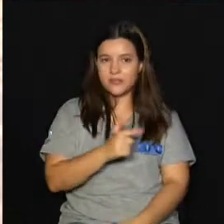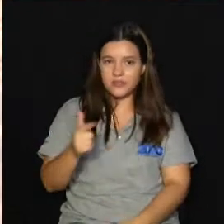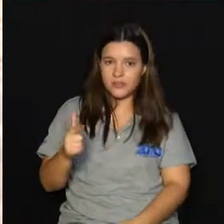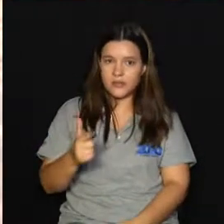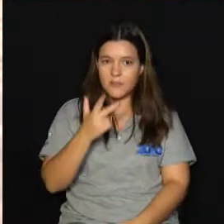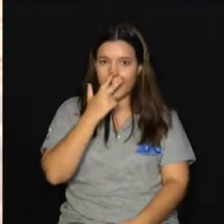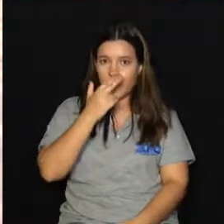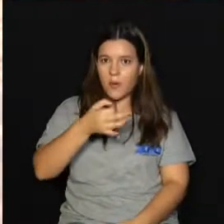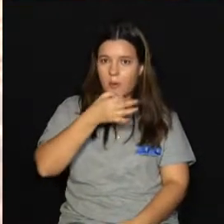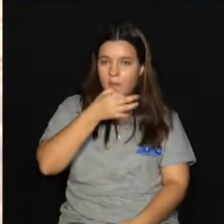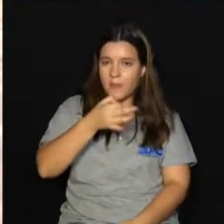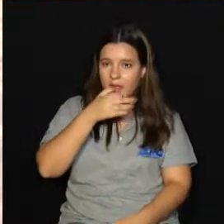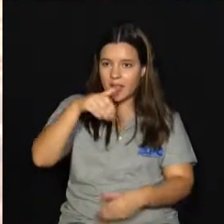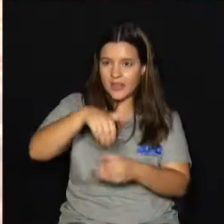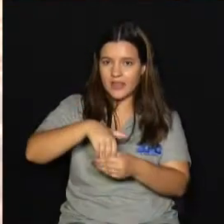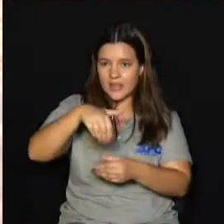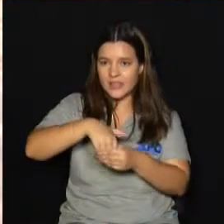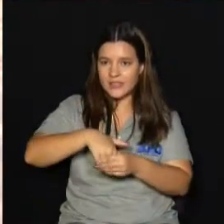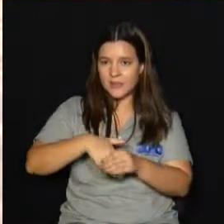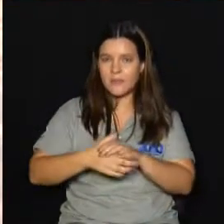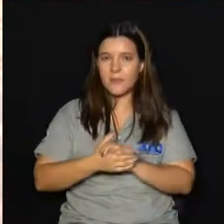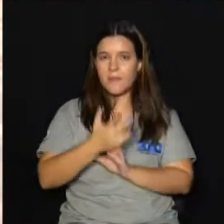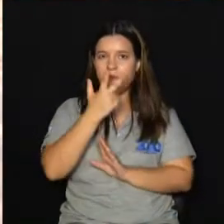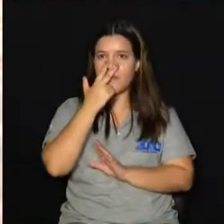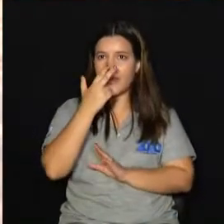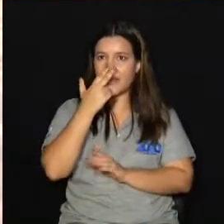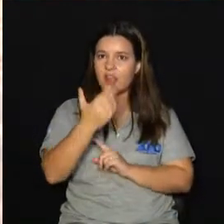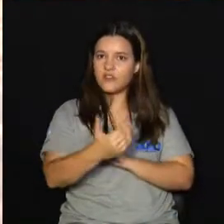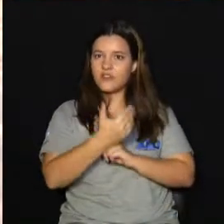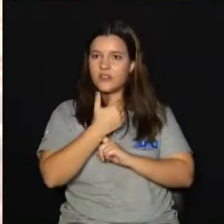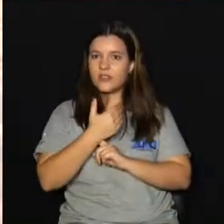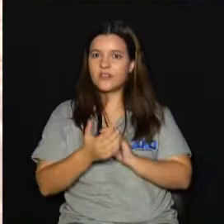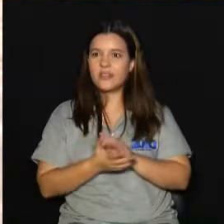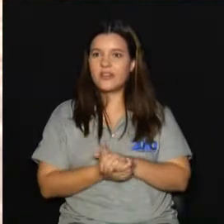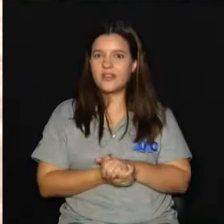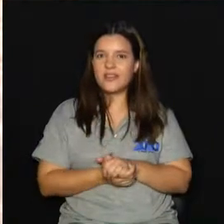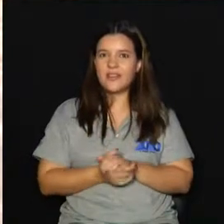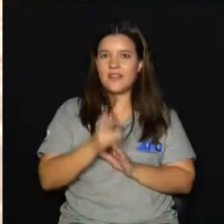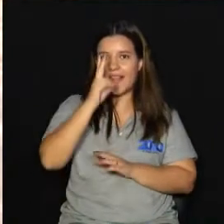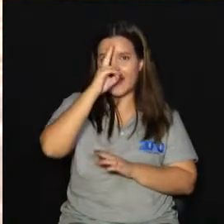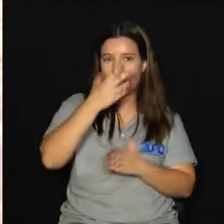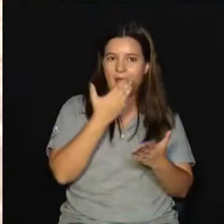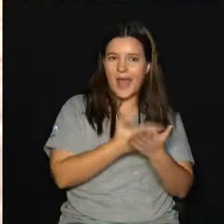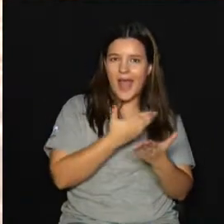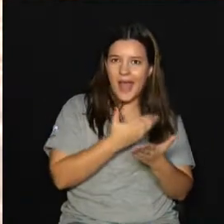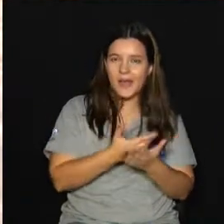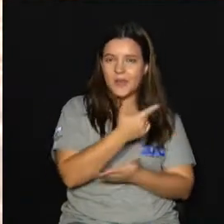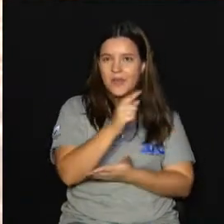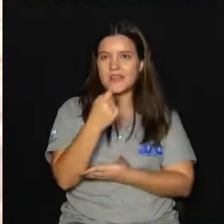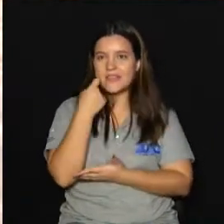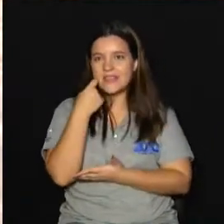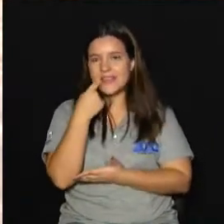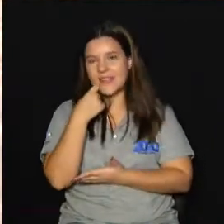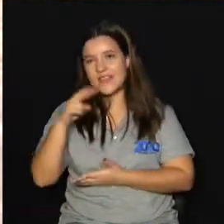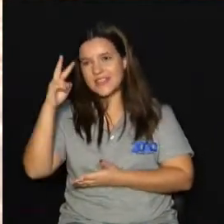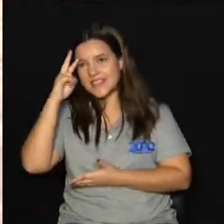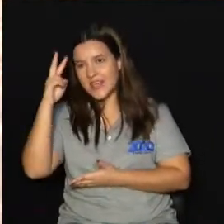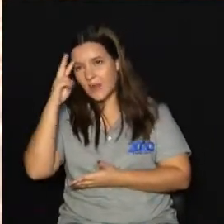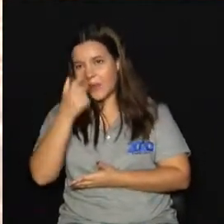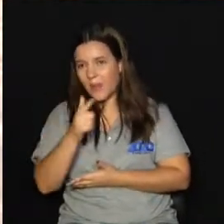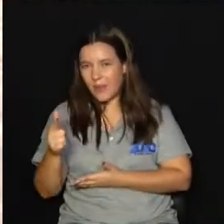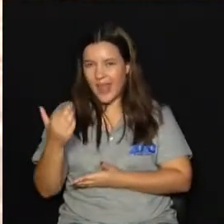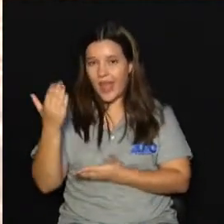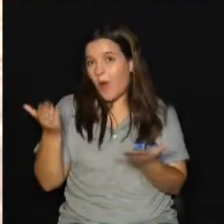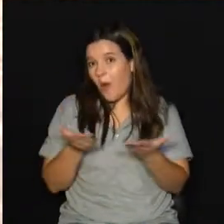ponto de vista das eleições, também tem algum impacto? Porque antes a gente falava assim, olha, não vai ter aula na sexta-feira nem na segunda posterior à votação,